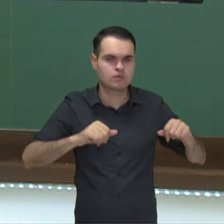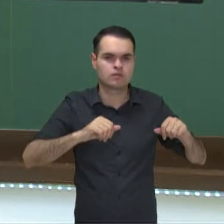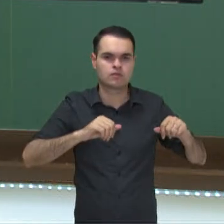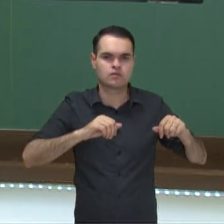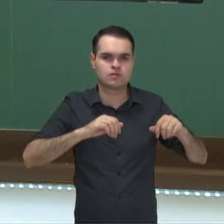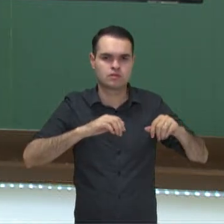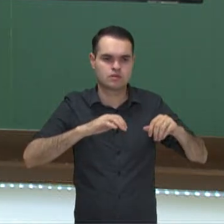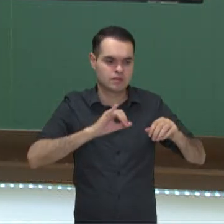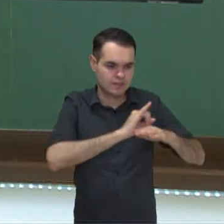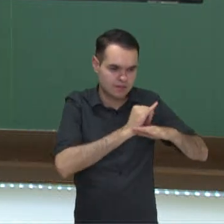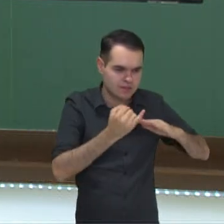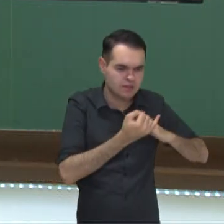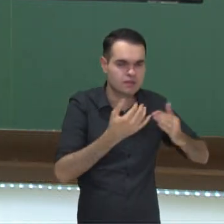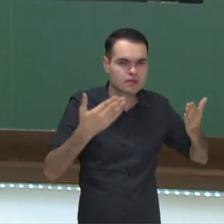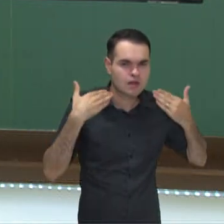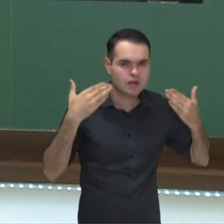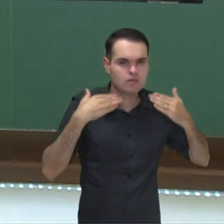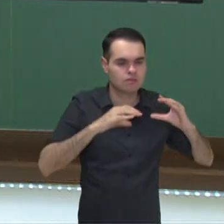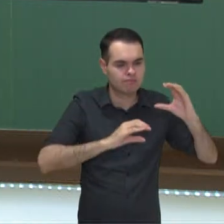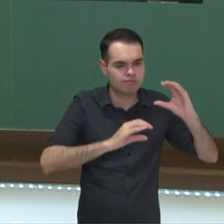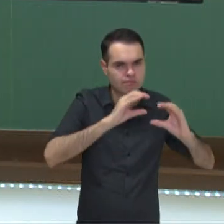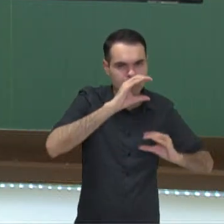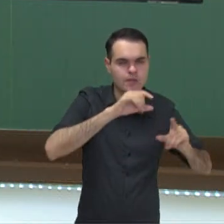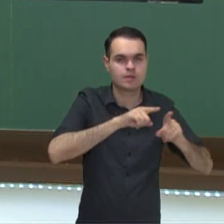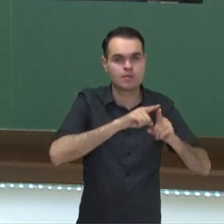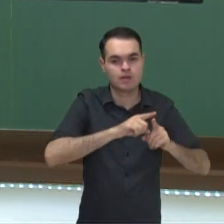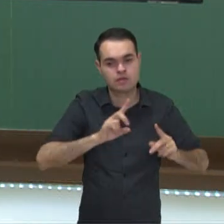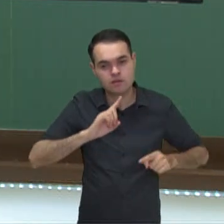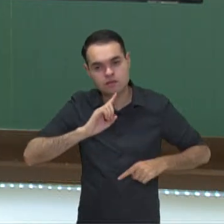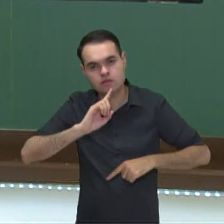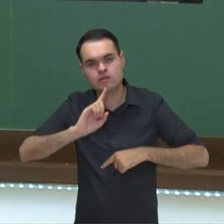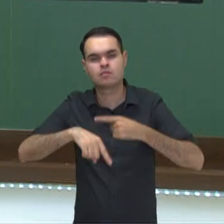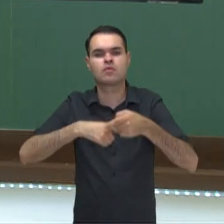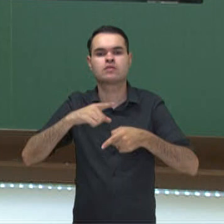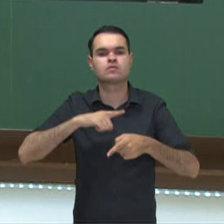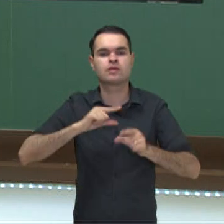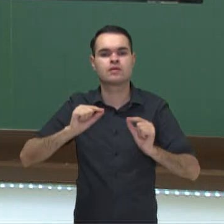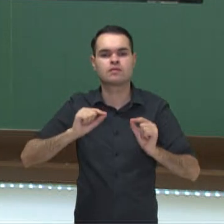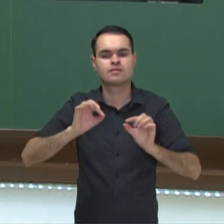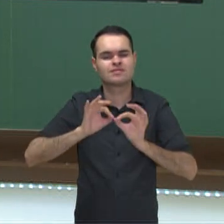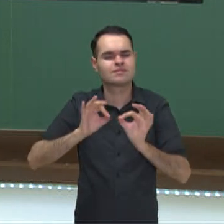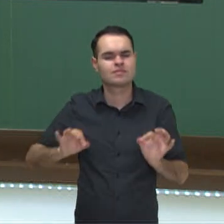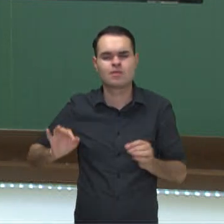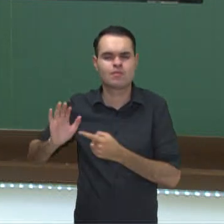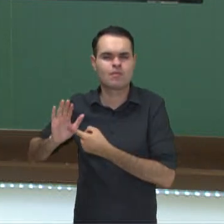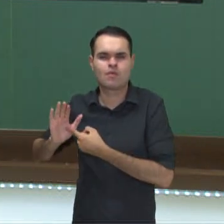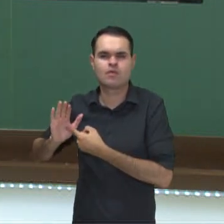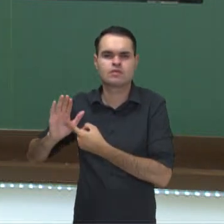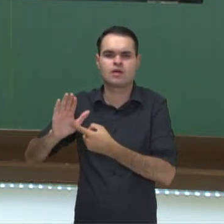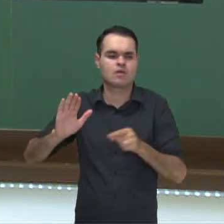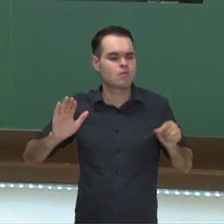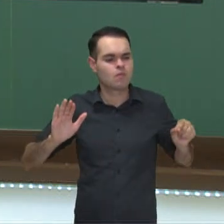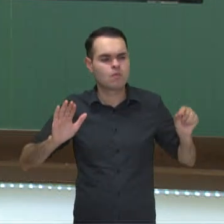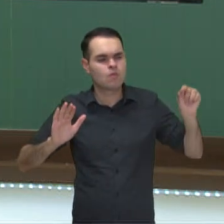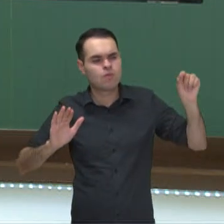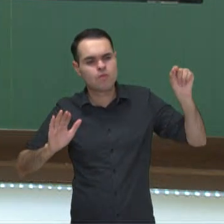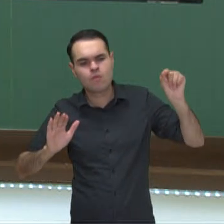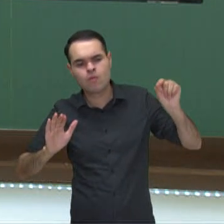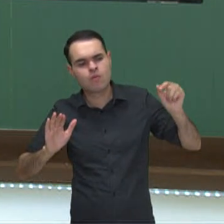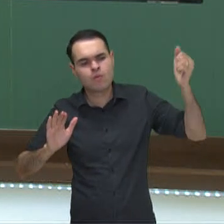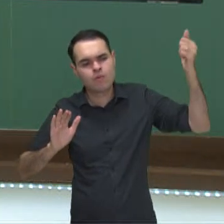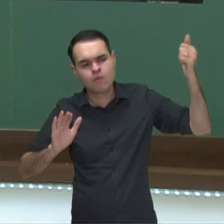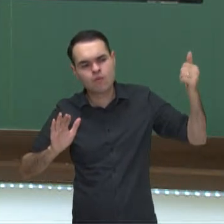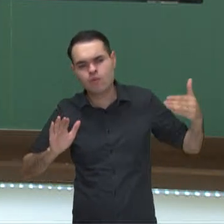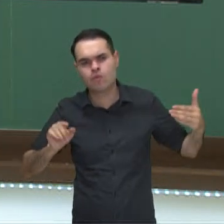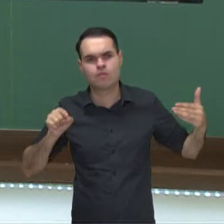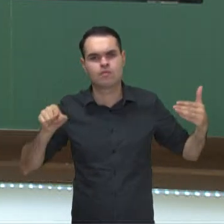na sequência, nós temos a ideia de simplificar, de mostrar o que é esse termo